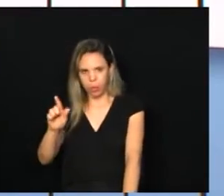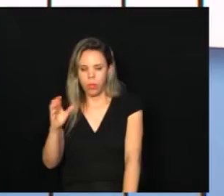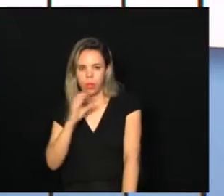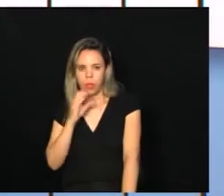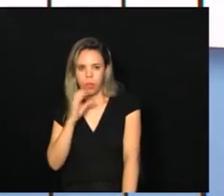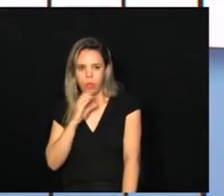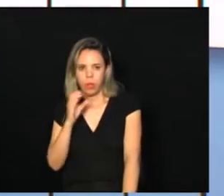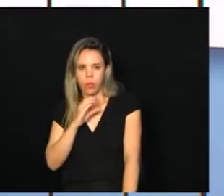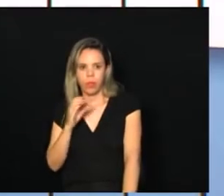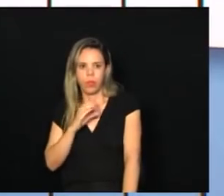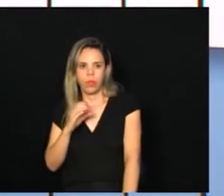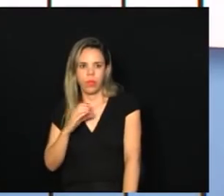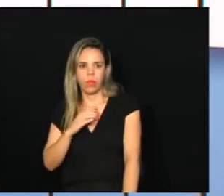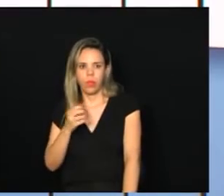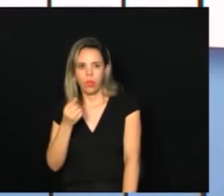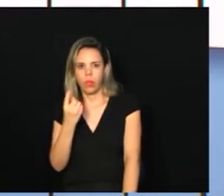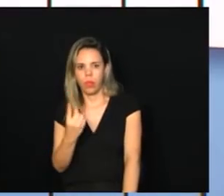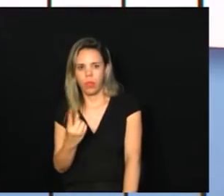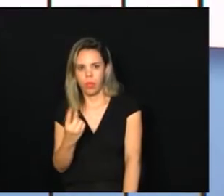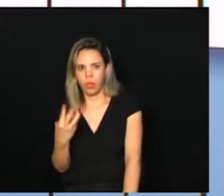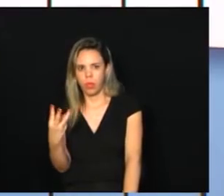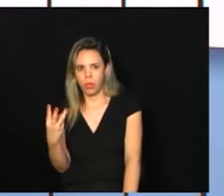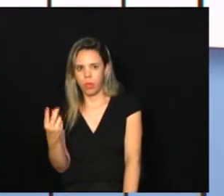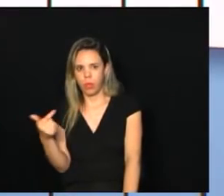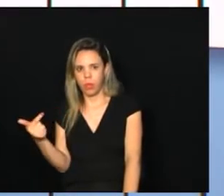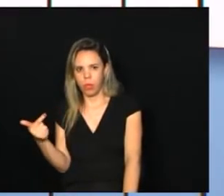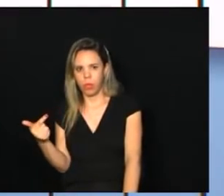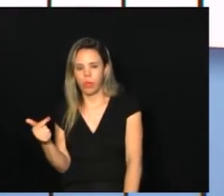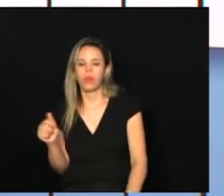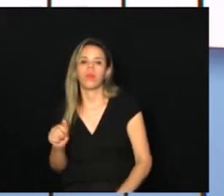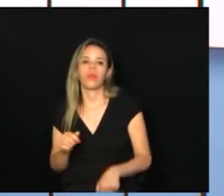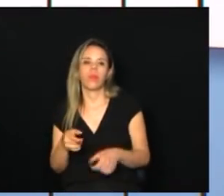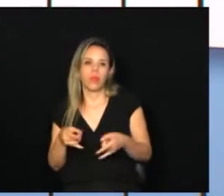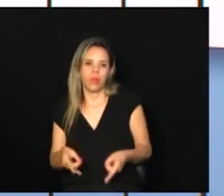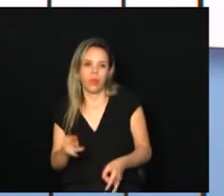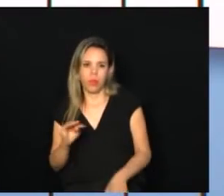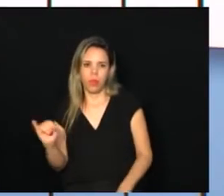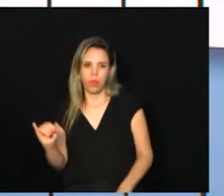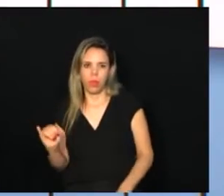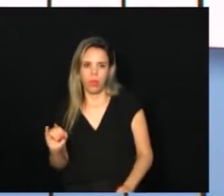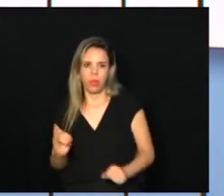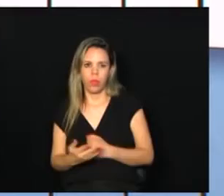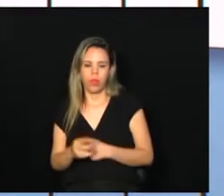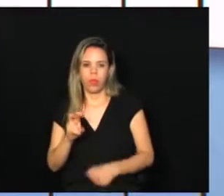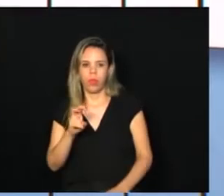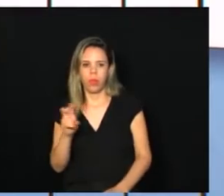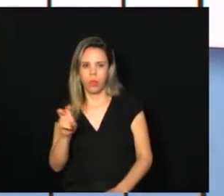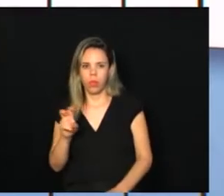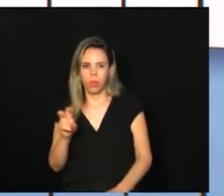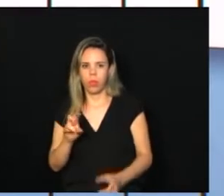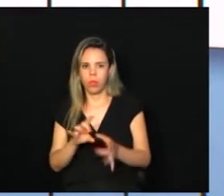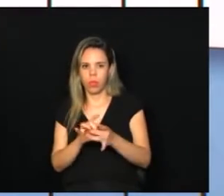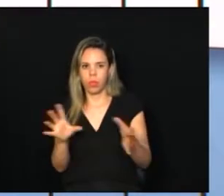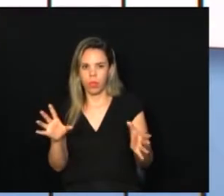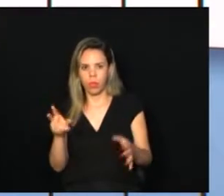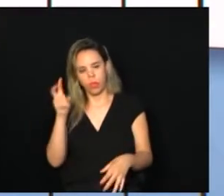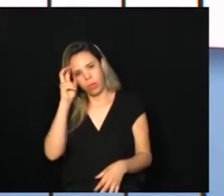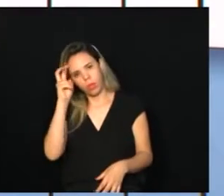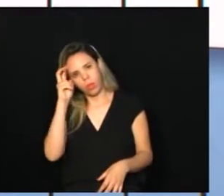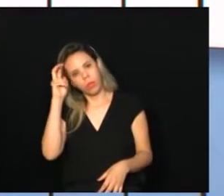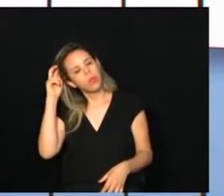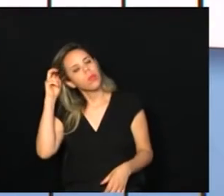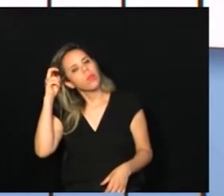e emergência, são 132 leitos de UTI Covid, com 55 livres nesta